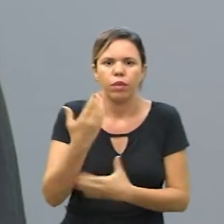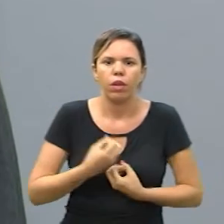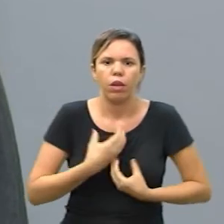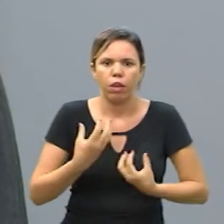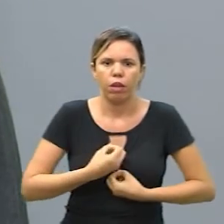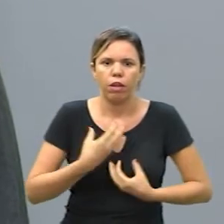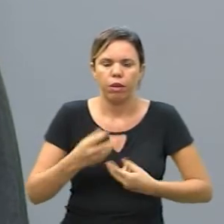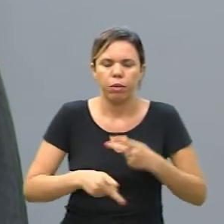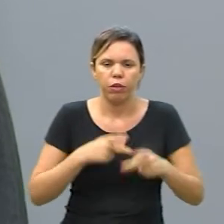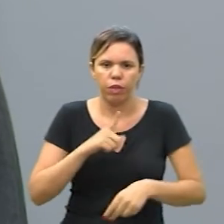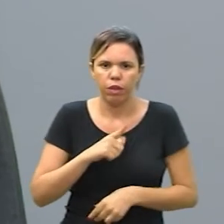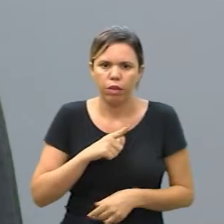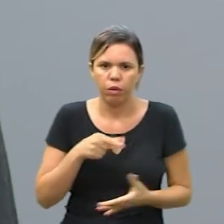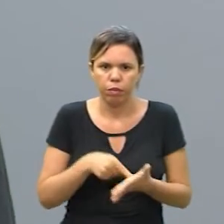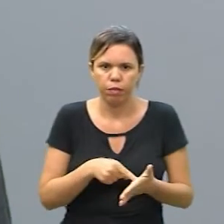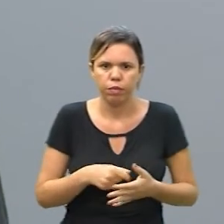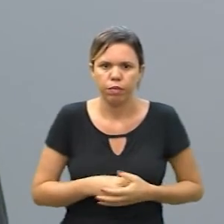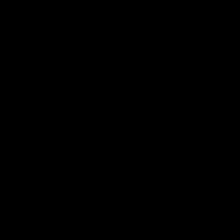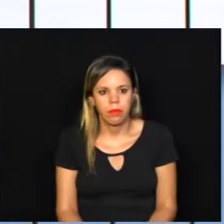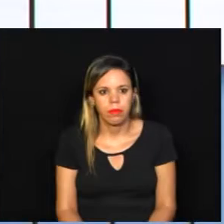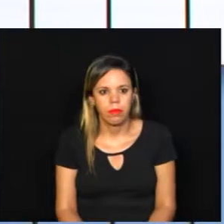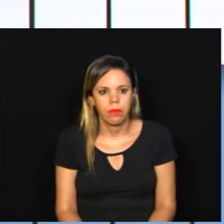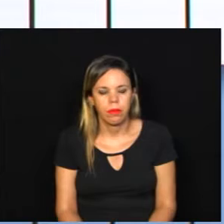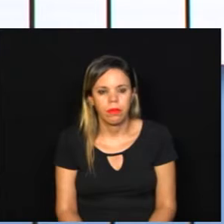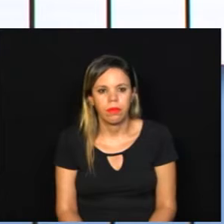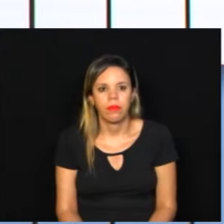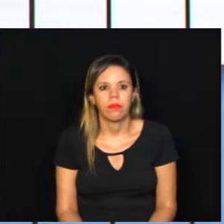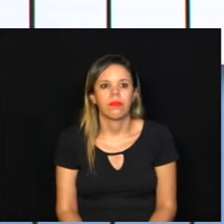informação para existir esse tipo de denúncia.